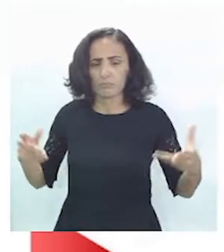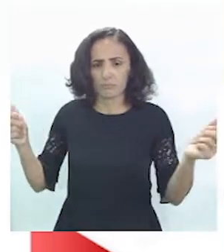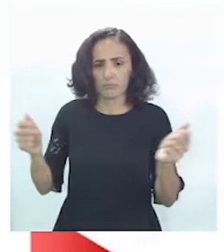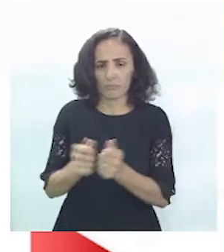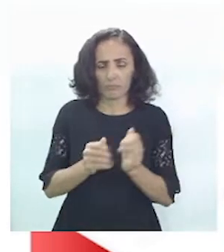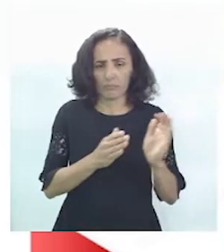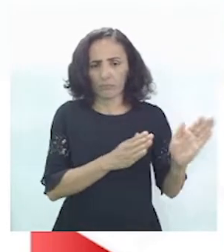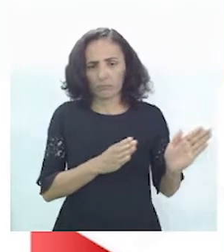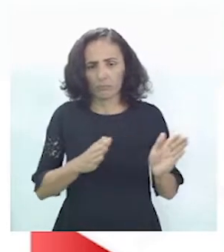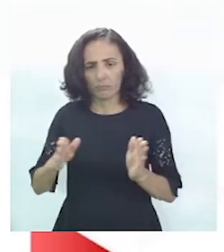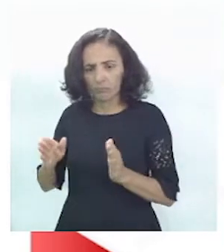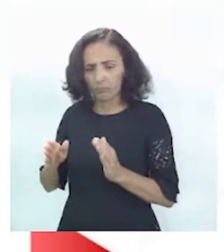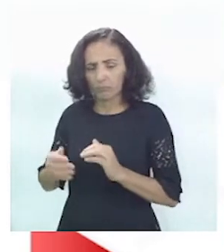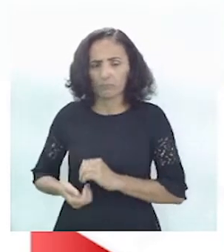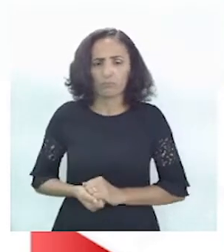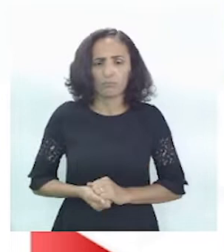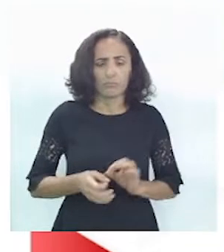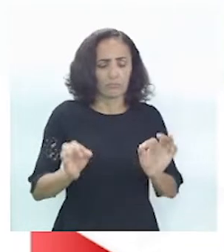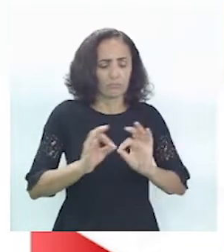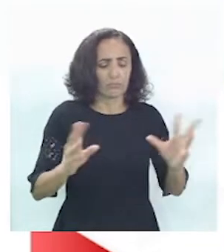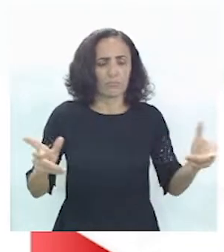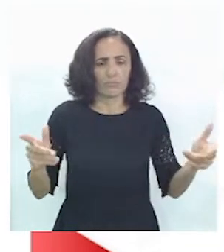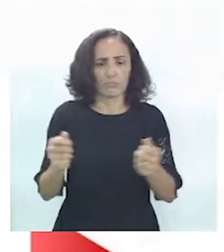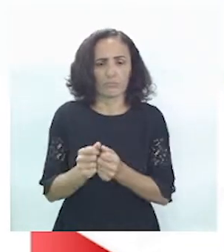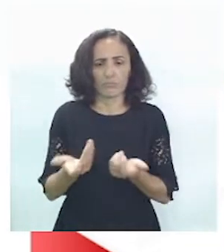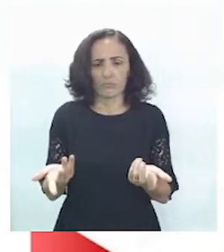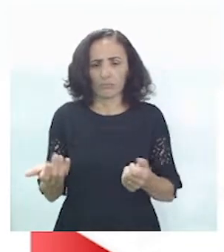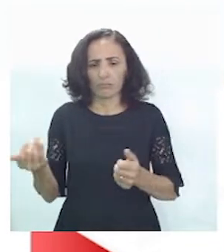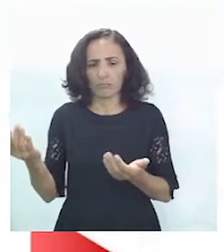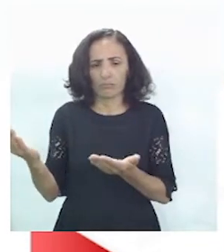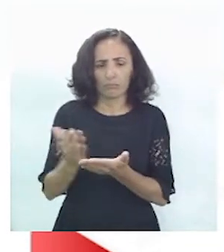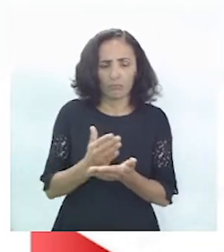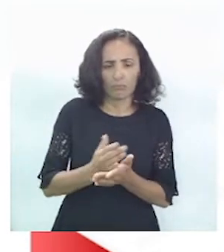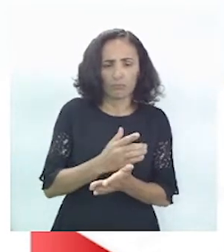gás carbônico, o CO2 e o metano,